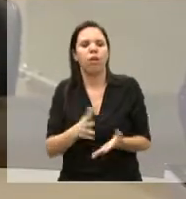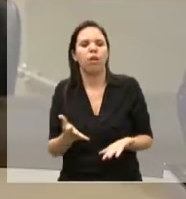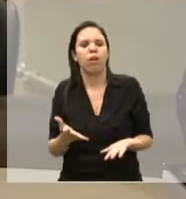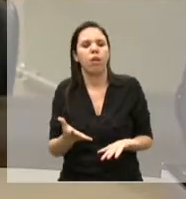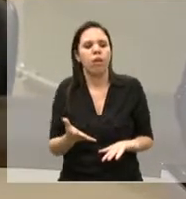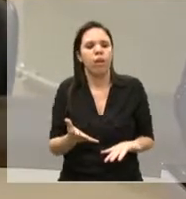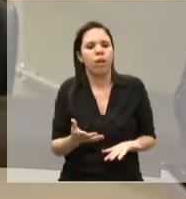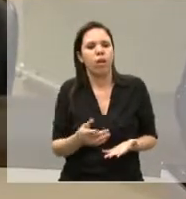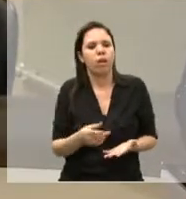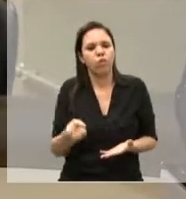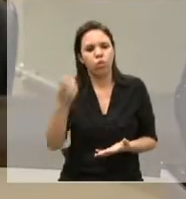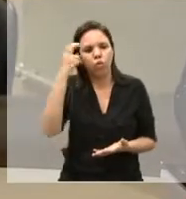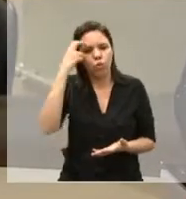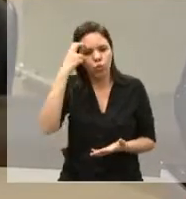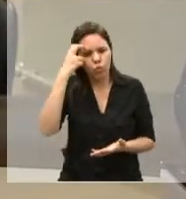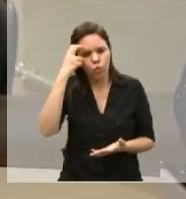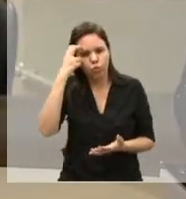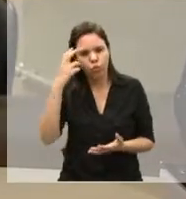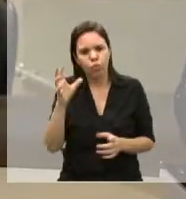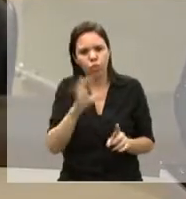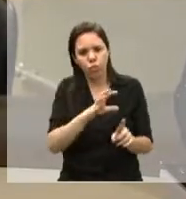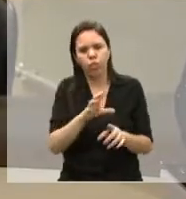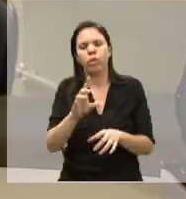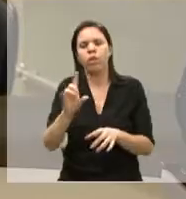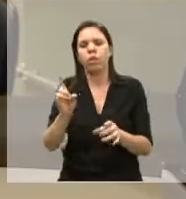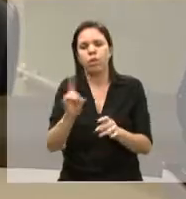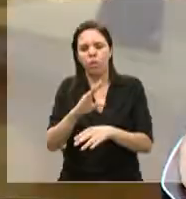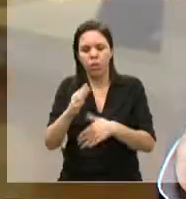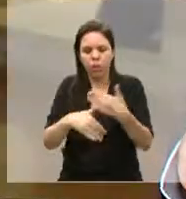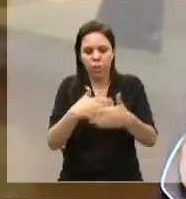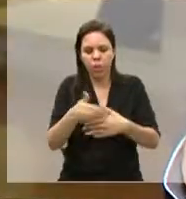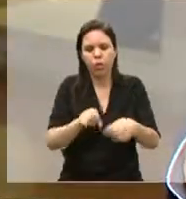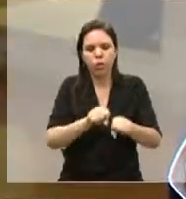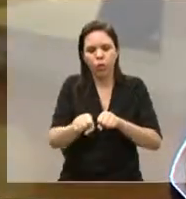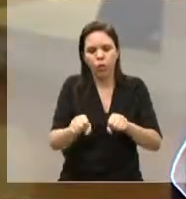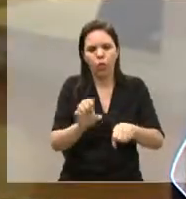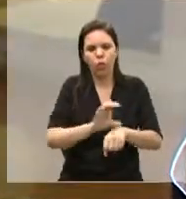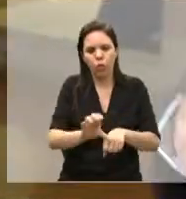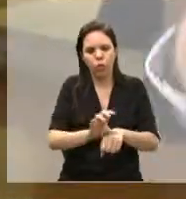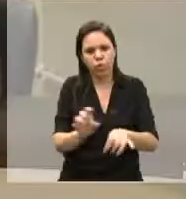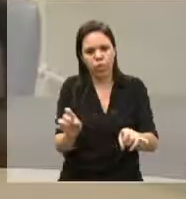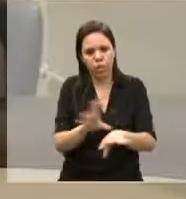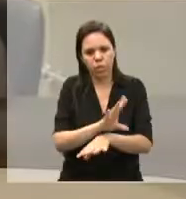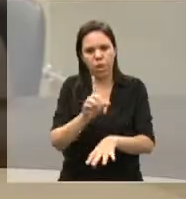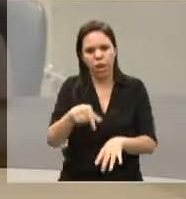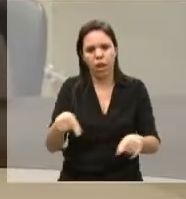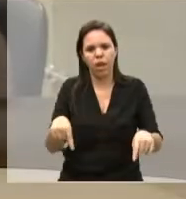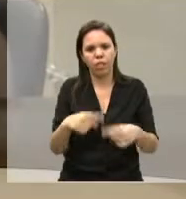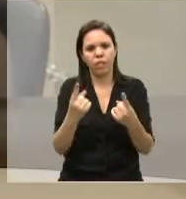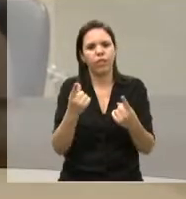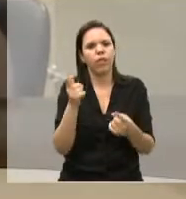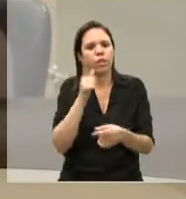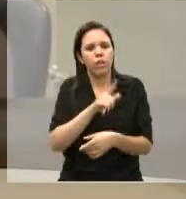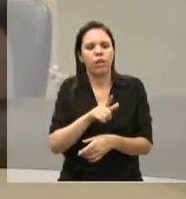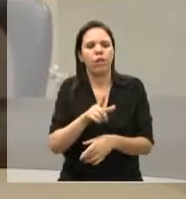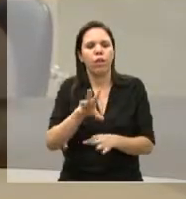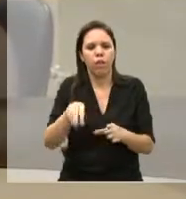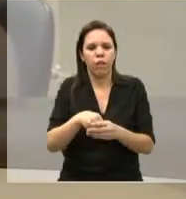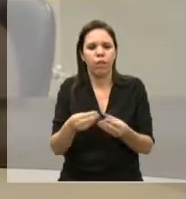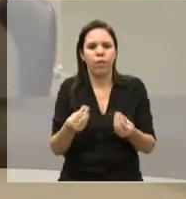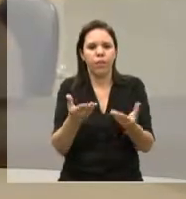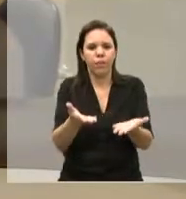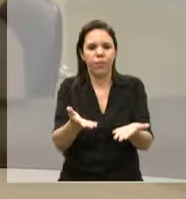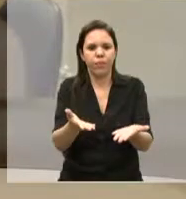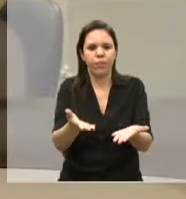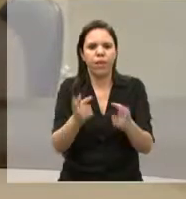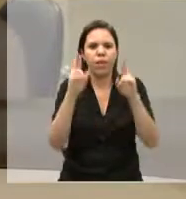traz essa cultura de que cada módulo que eu termino tem que ter um entregável. É um desafio, né? Eu tenho um entregável. Uhum. E esse entregável, ele tem